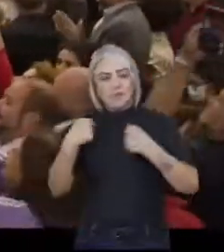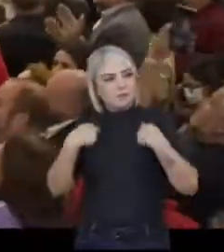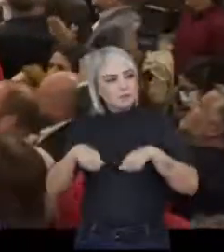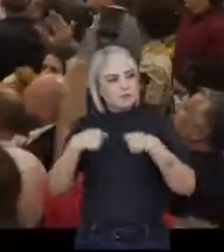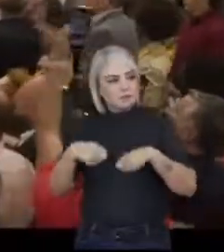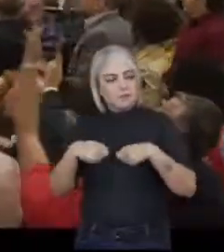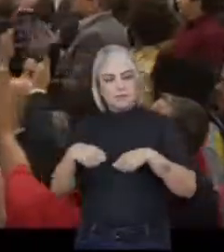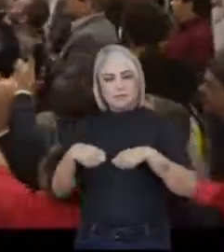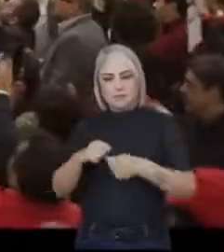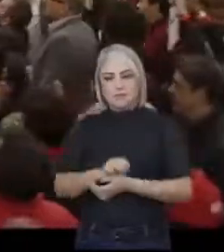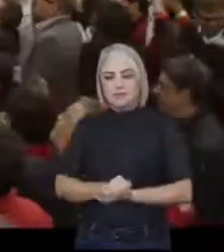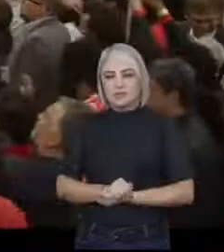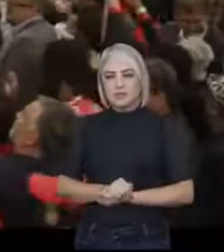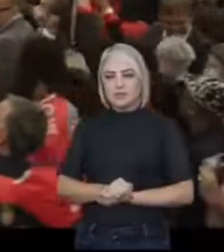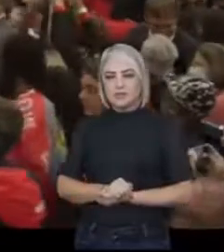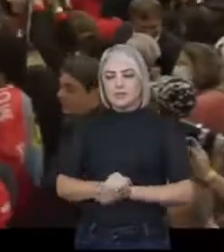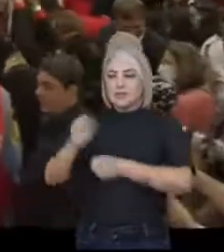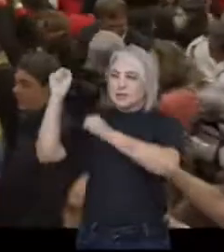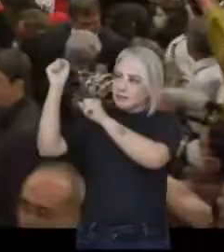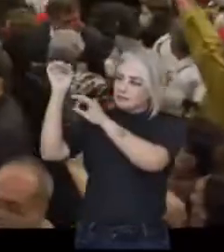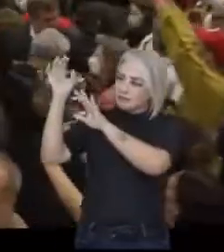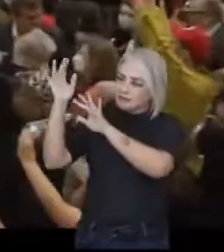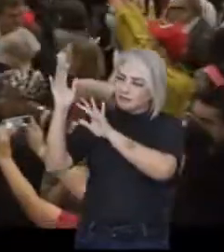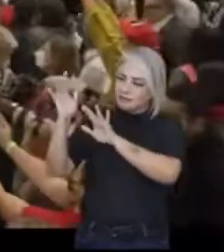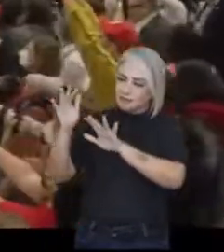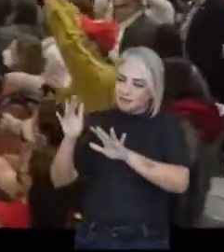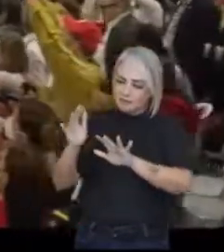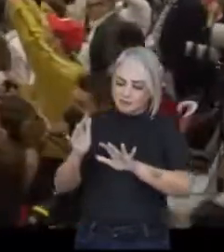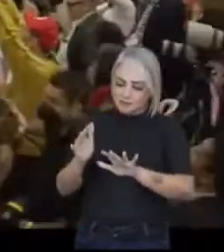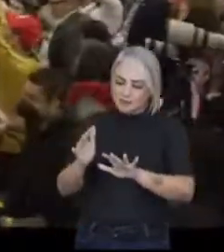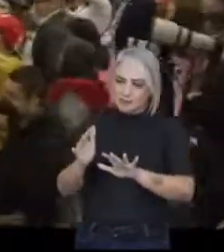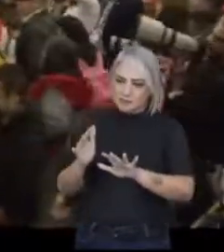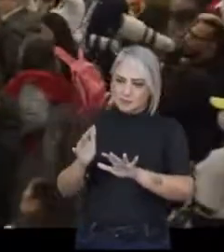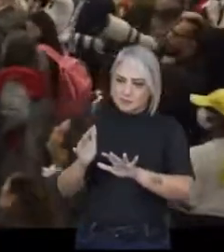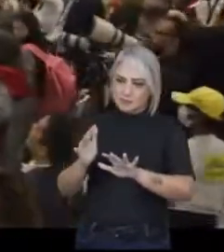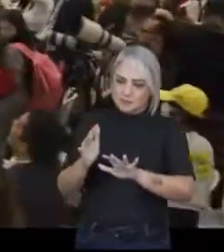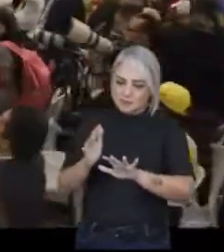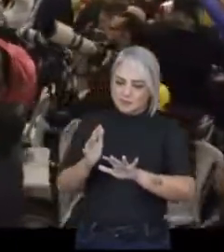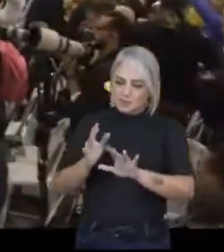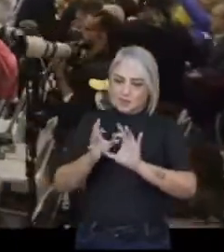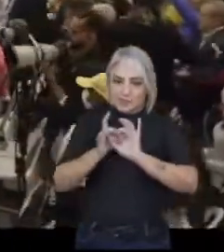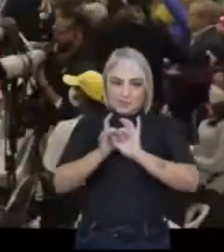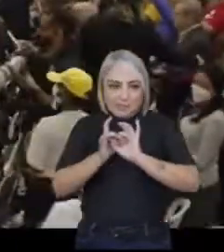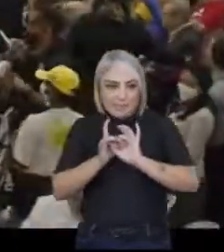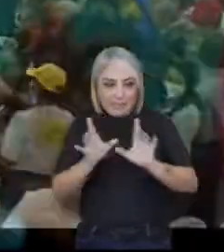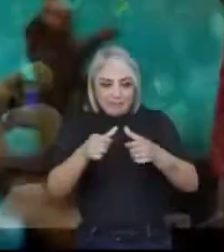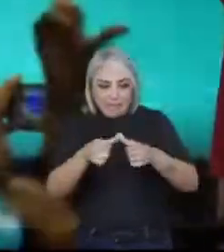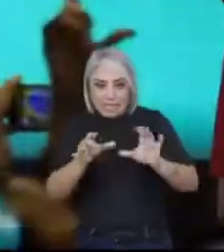da graça para poder se livrar desse